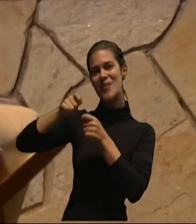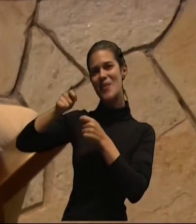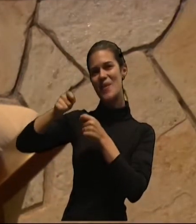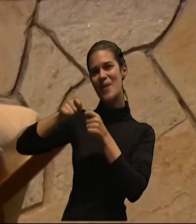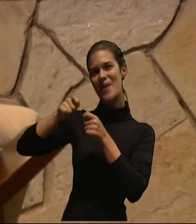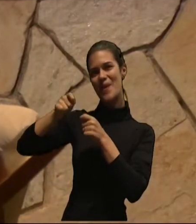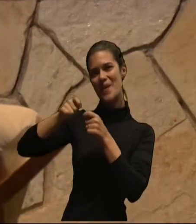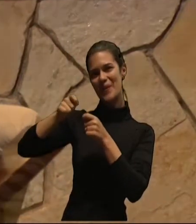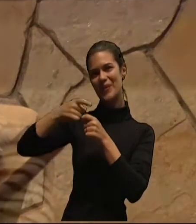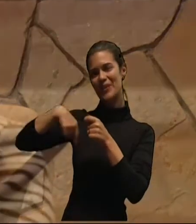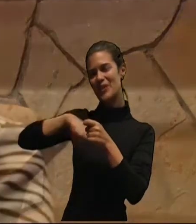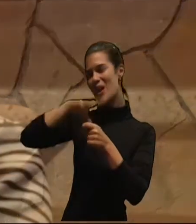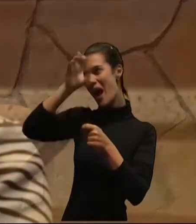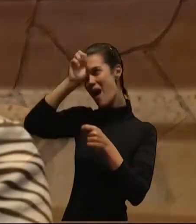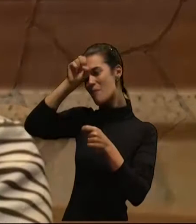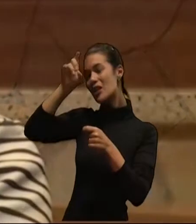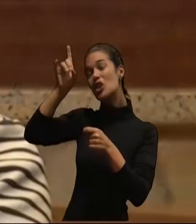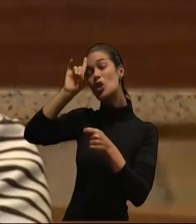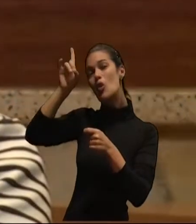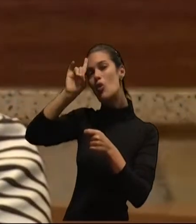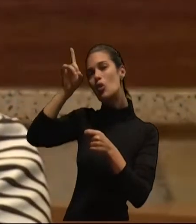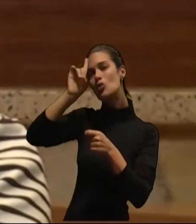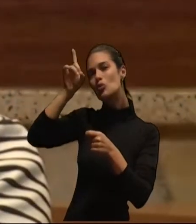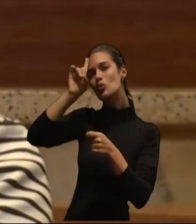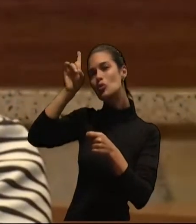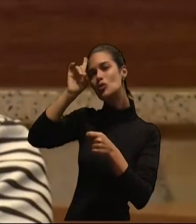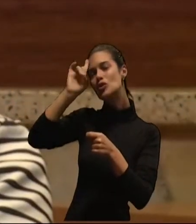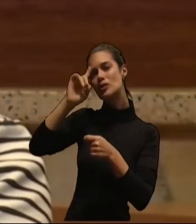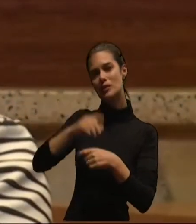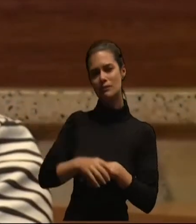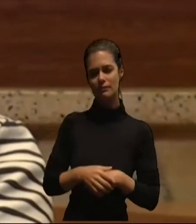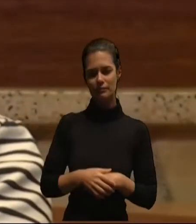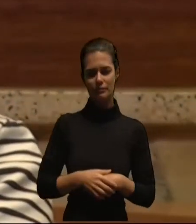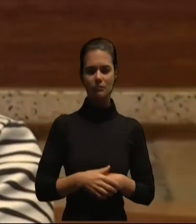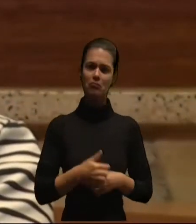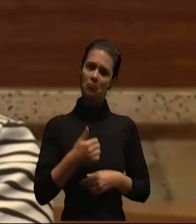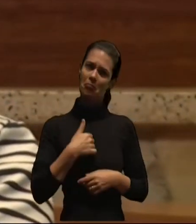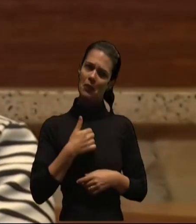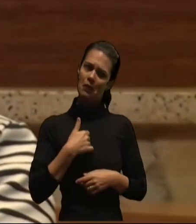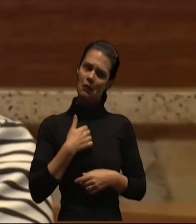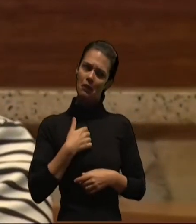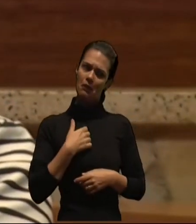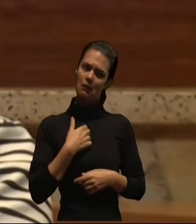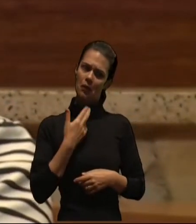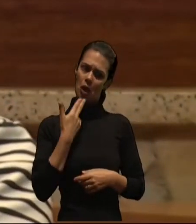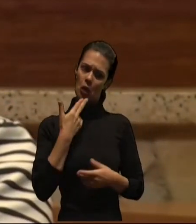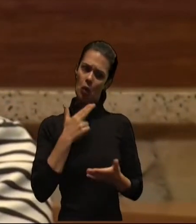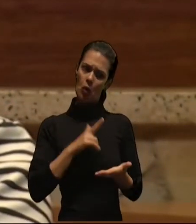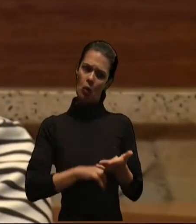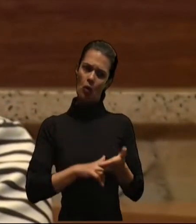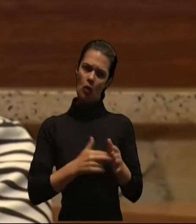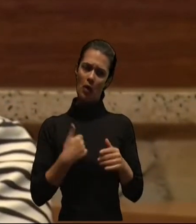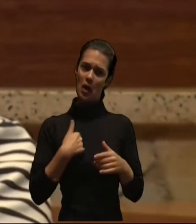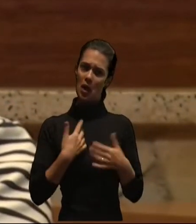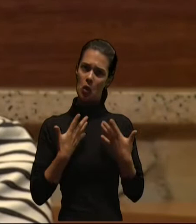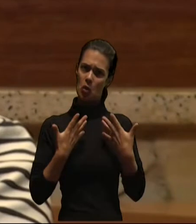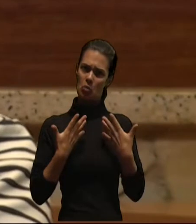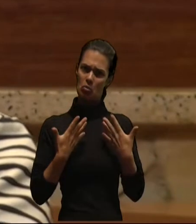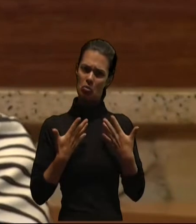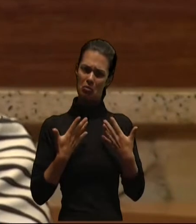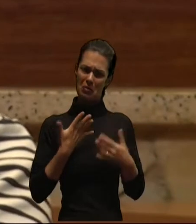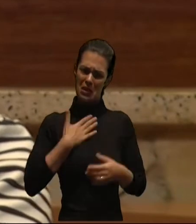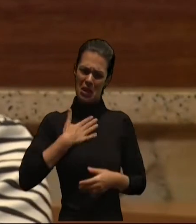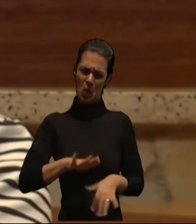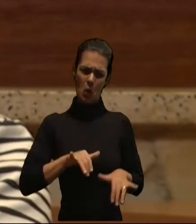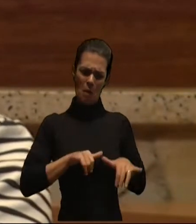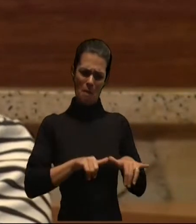gente tem aprendido todos os dias. Eu confesso para vocês que eu não gostava de fazer compra de supermercado,